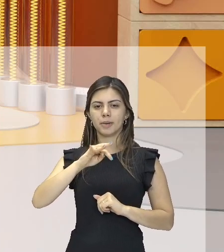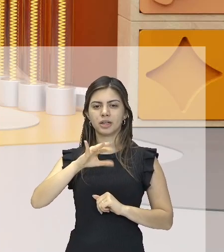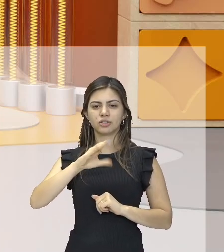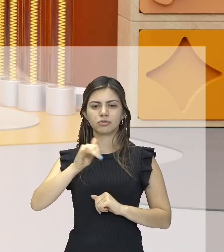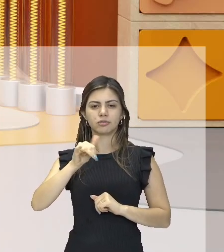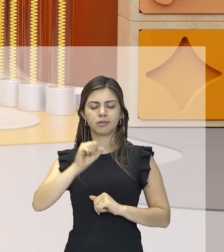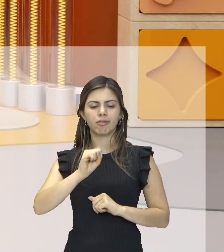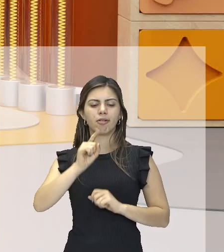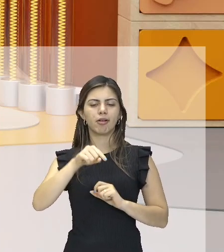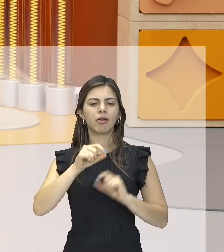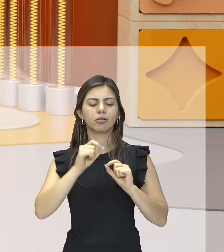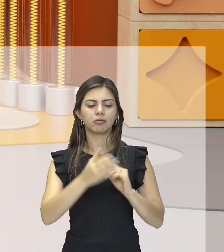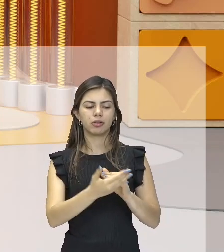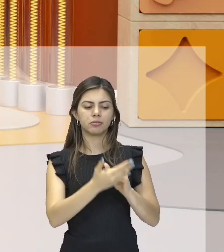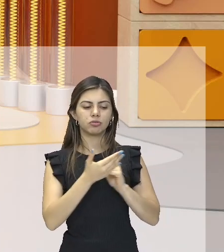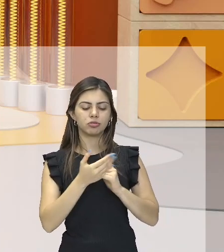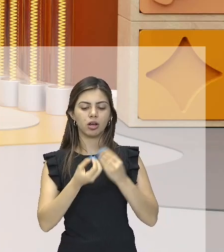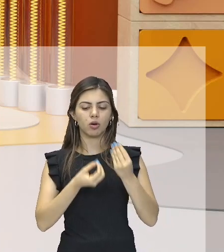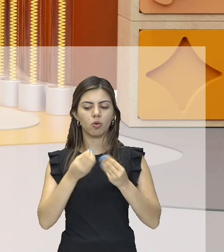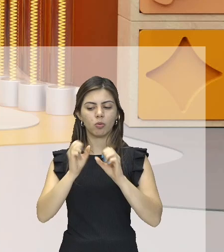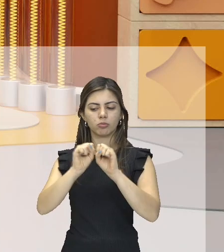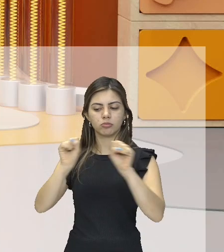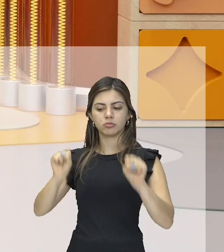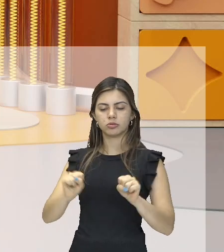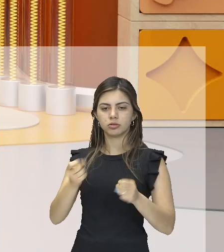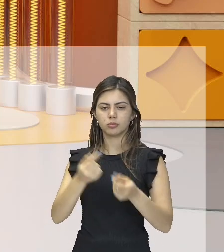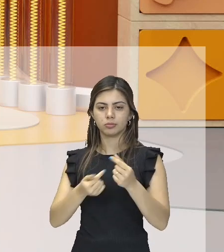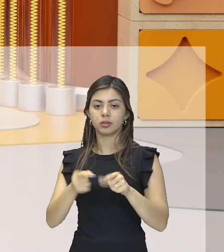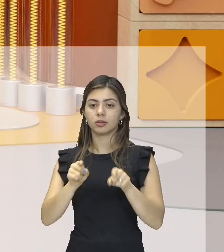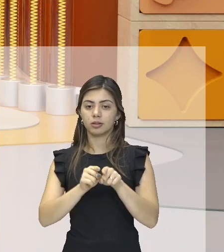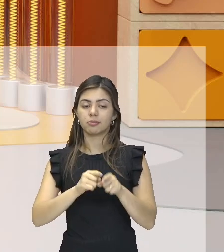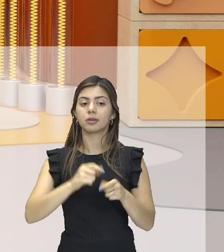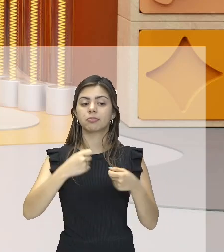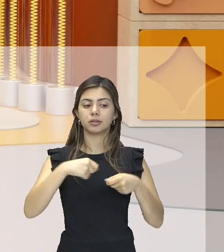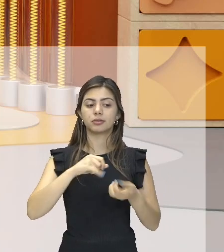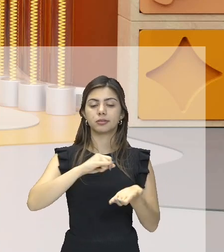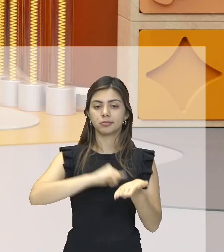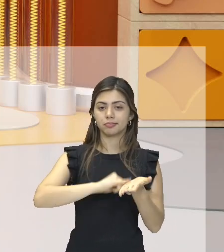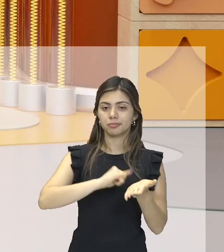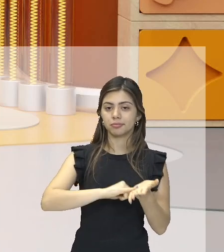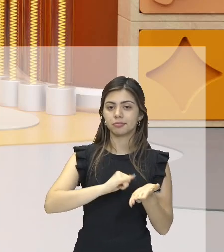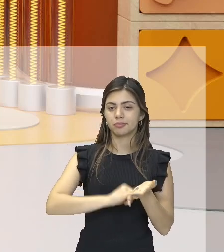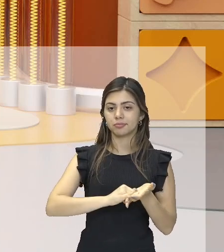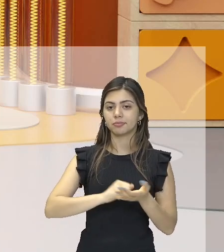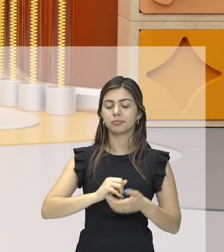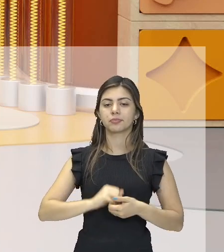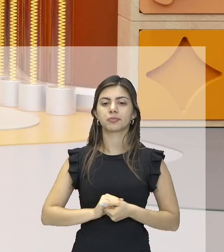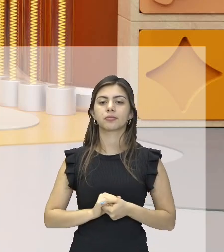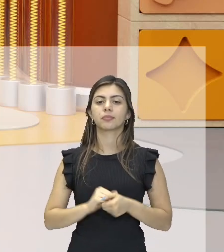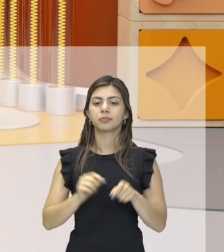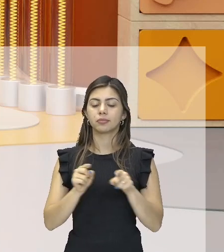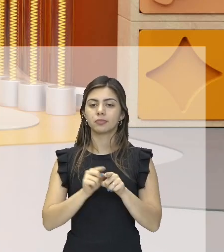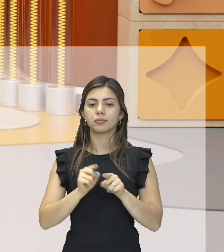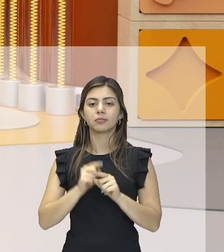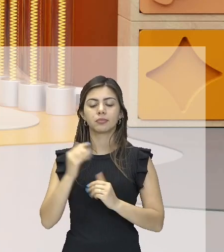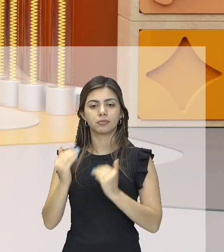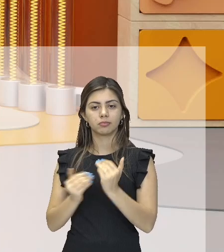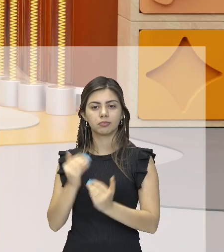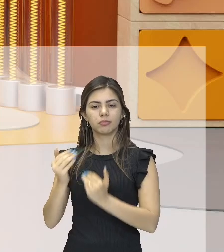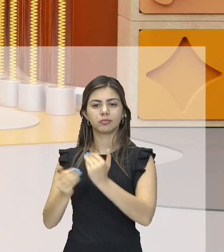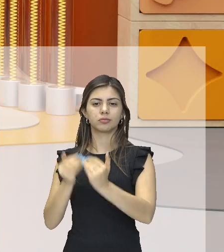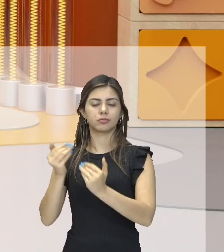desse meu mercado. Vai ter a aplicação de taxas alfandegárias também, além do desenvolvimento